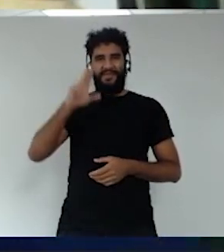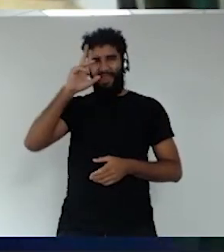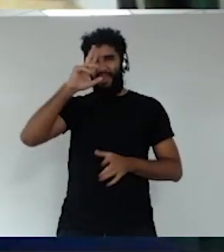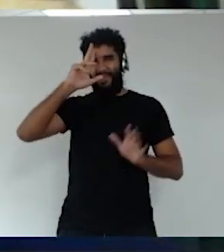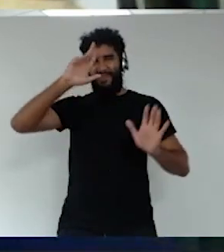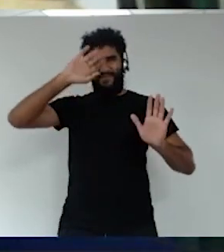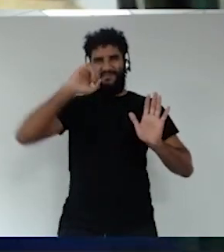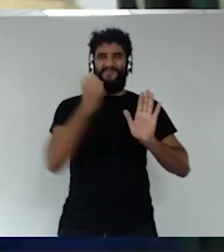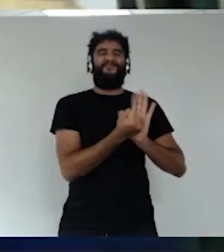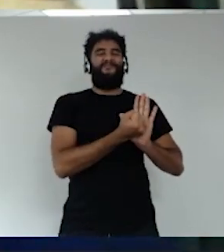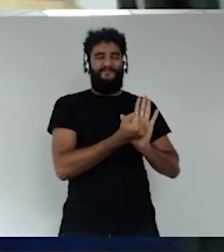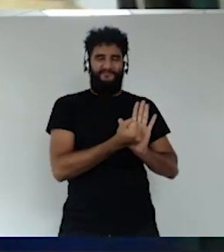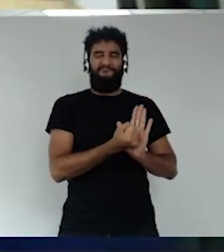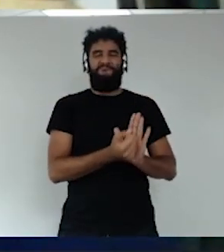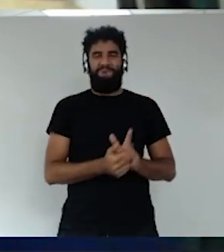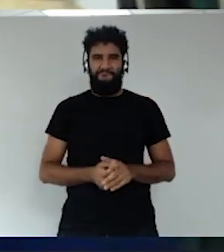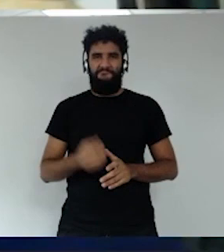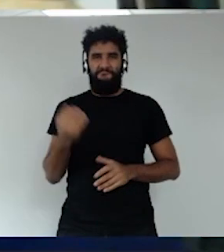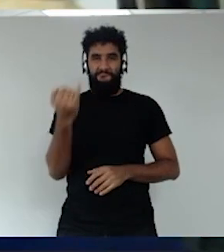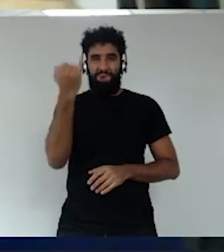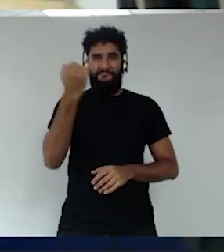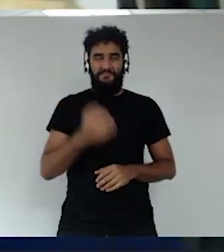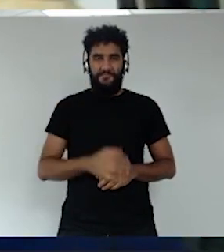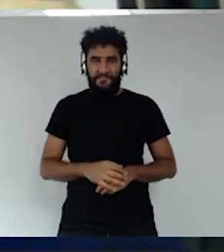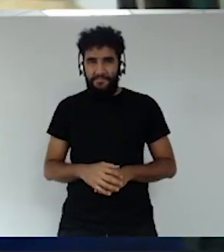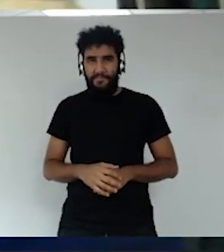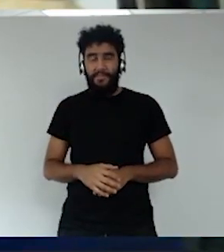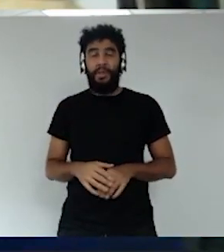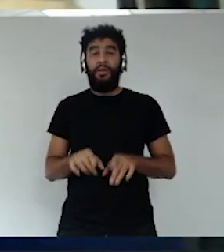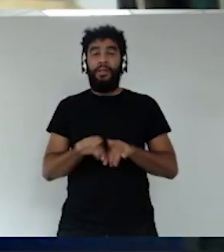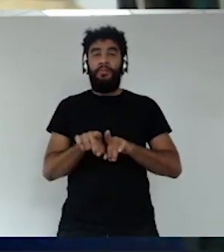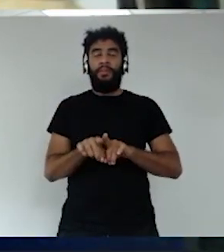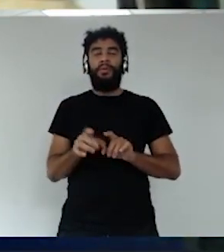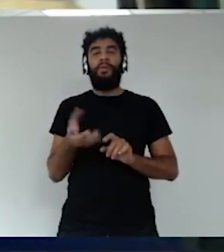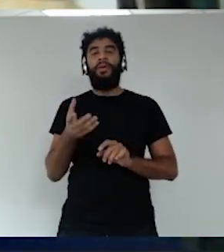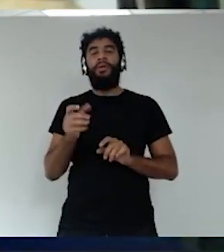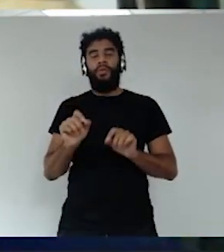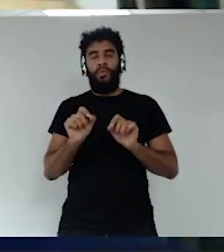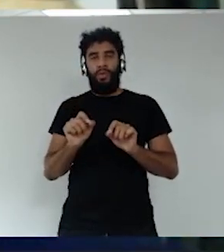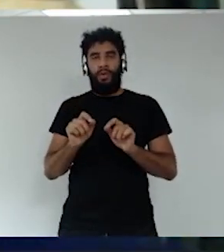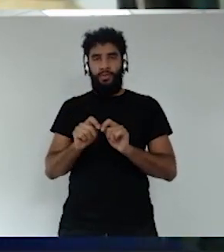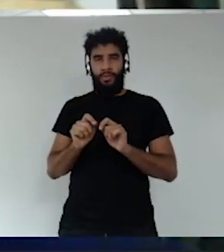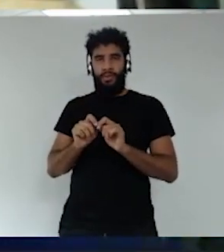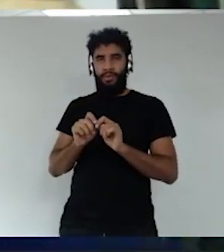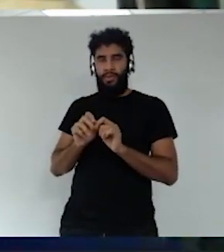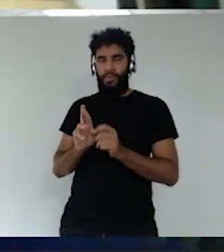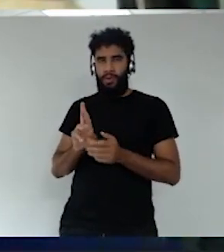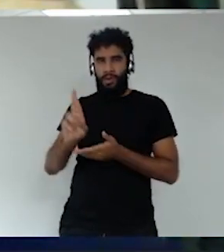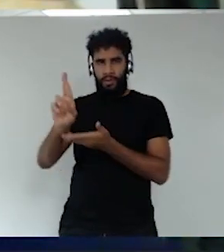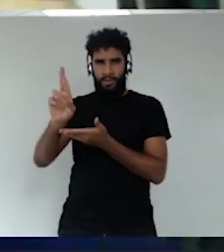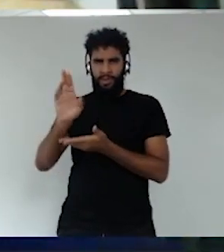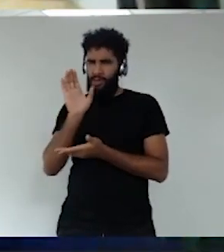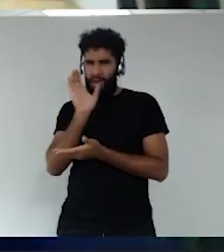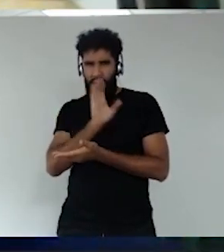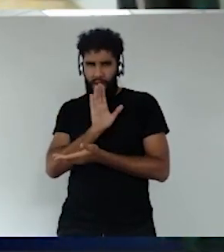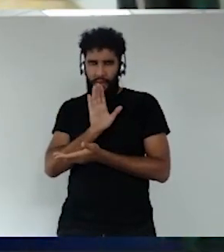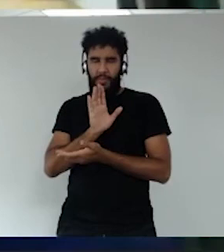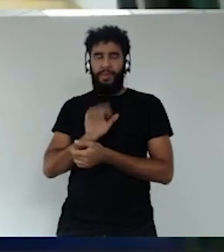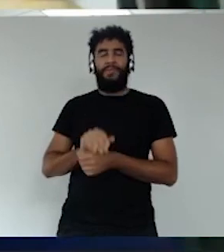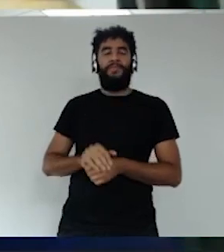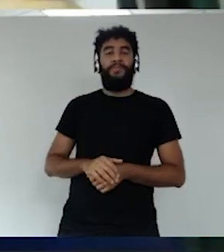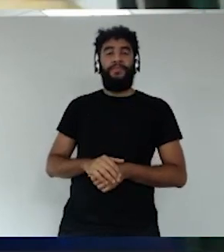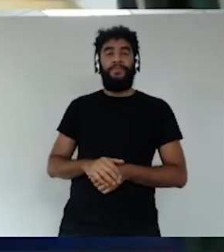muito relevante. Eu gostaria também de fazer uma referência rápida